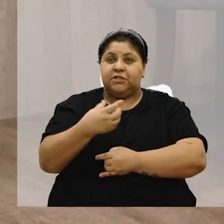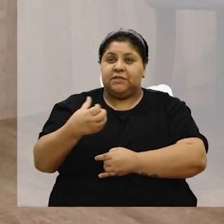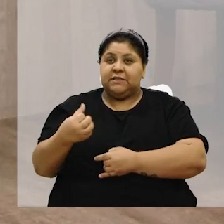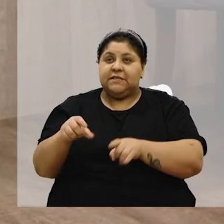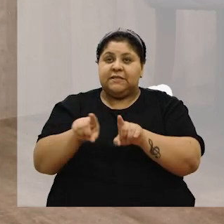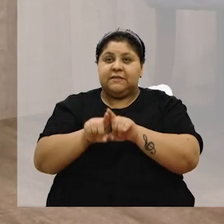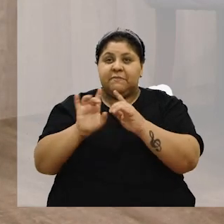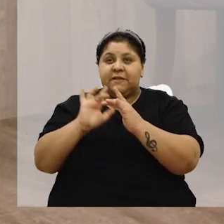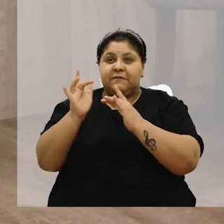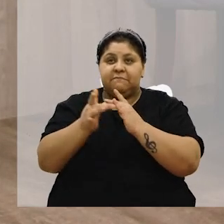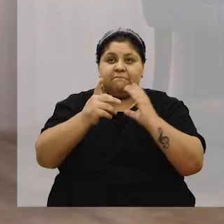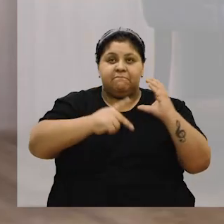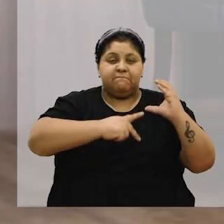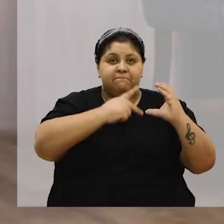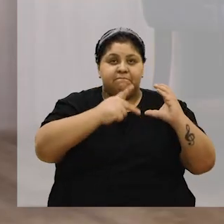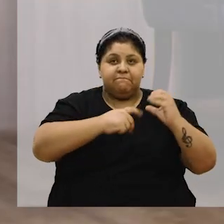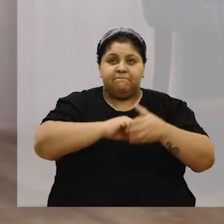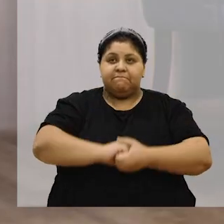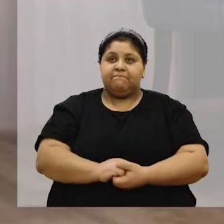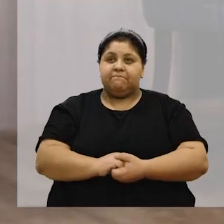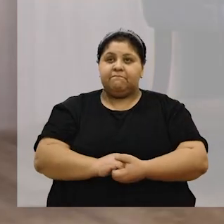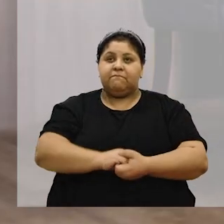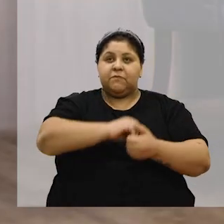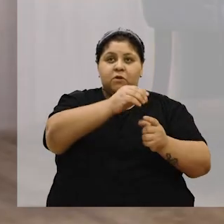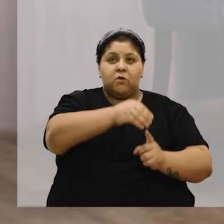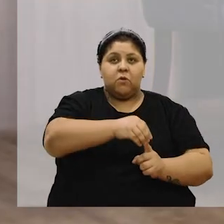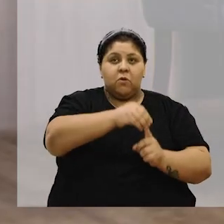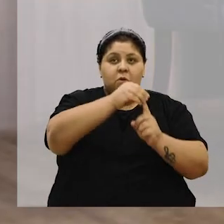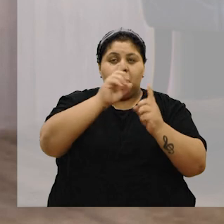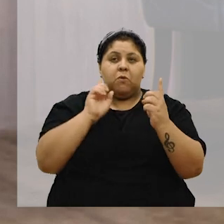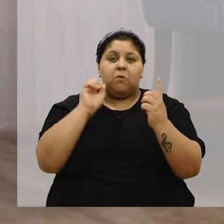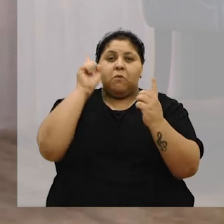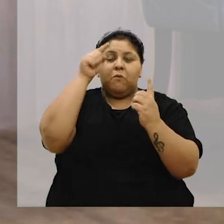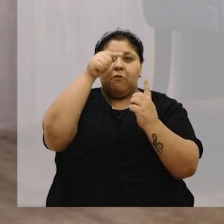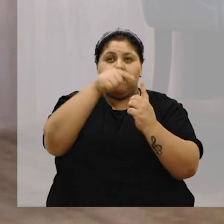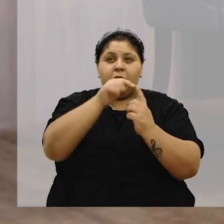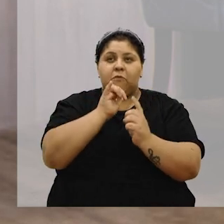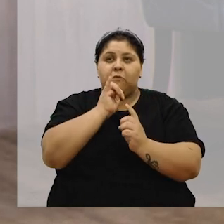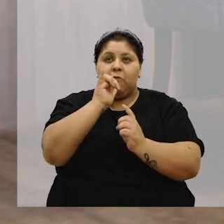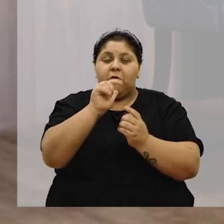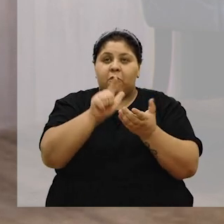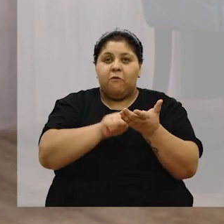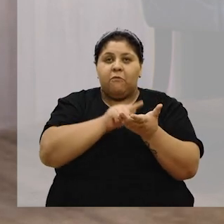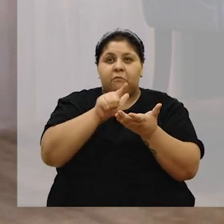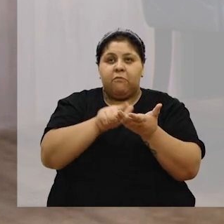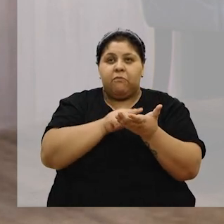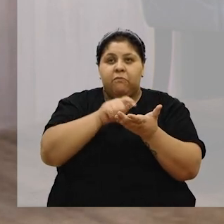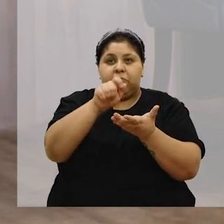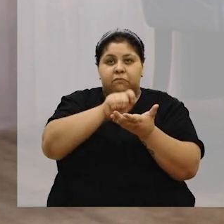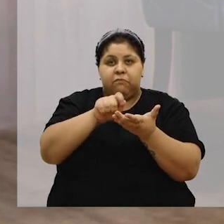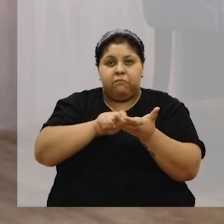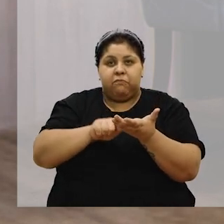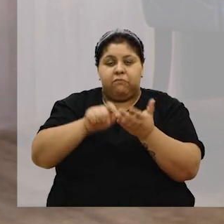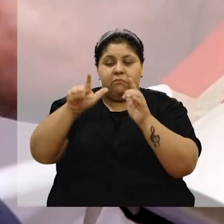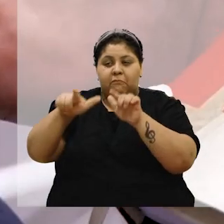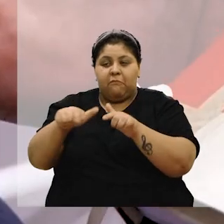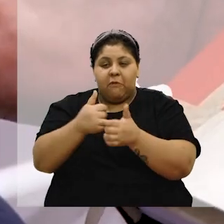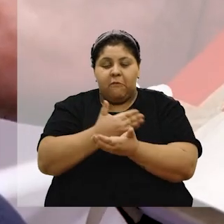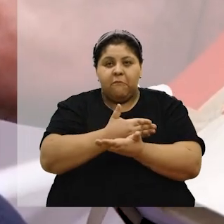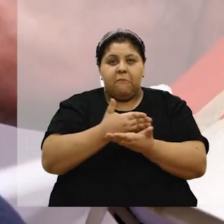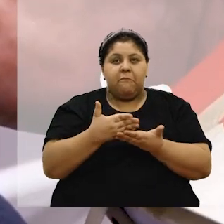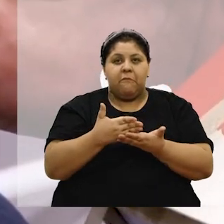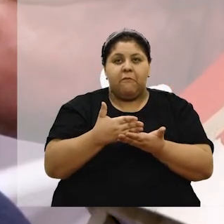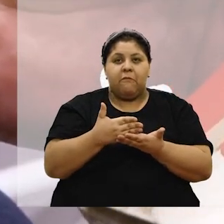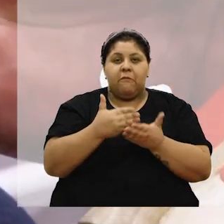sociais do Parlamento Caxiense, tendo como principal objetivo destacar obras de escritores locais. Desde